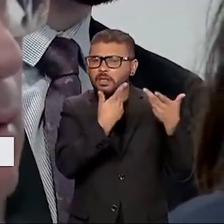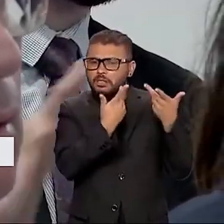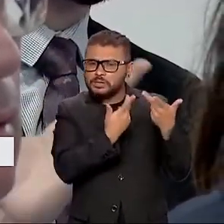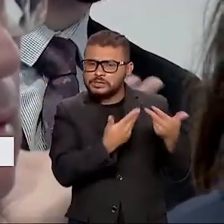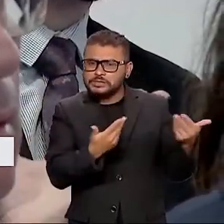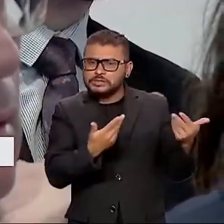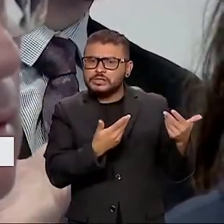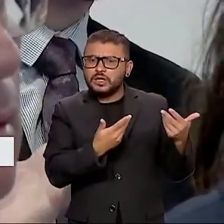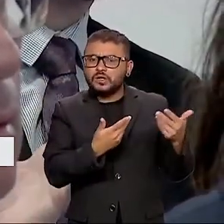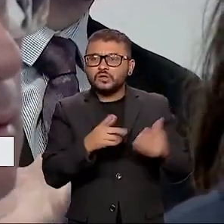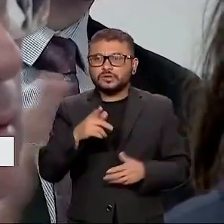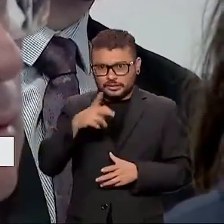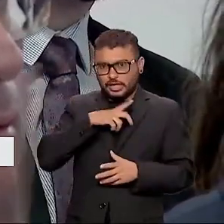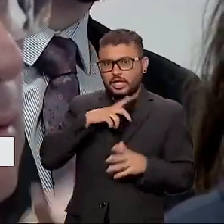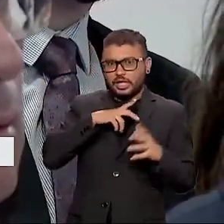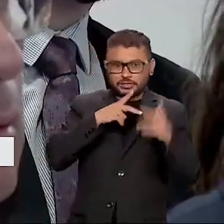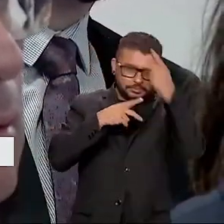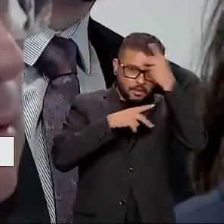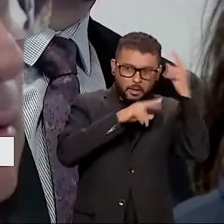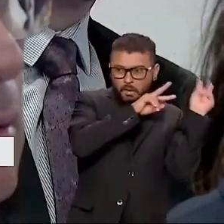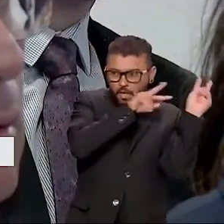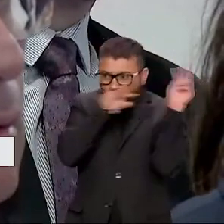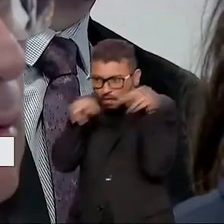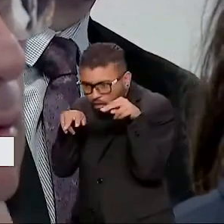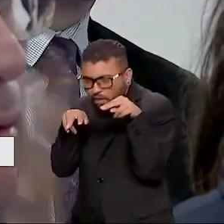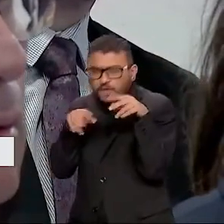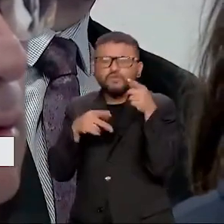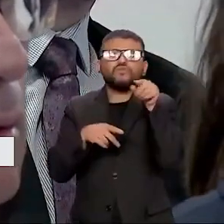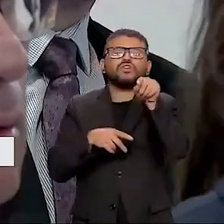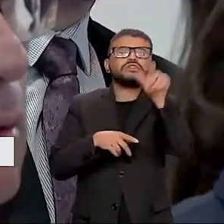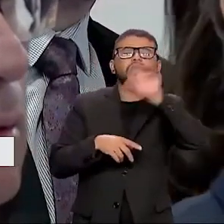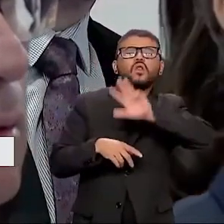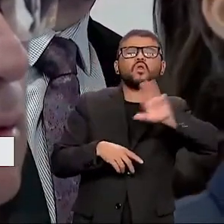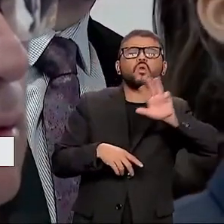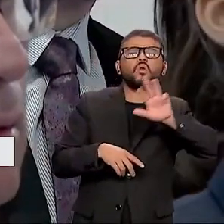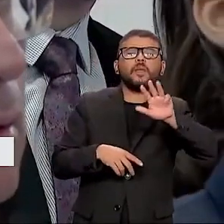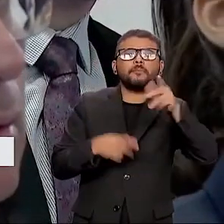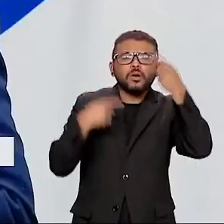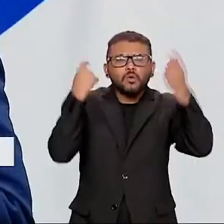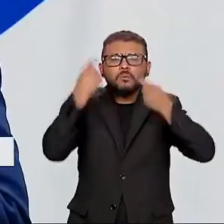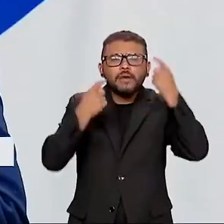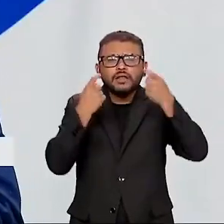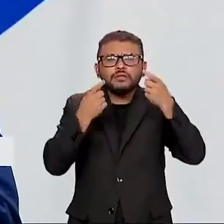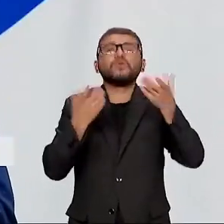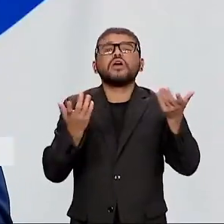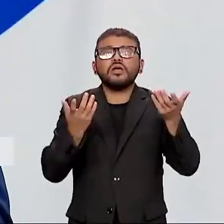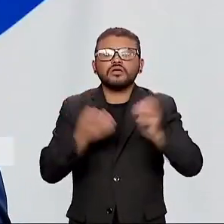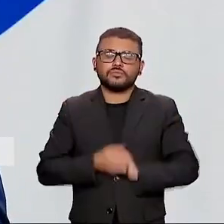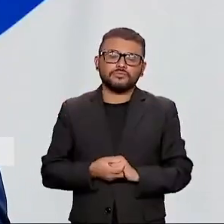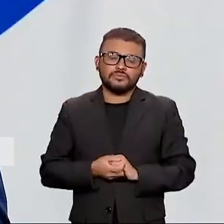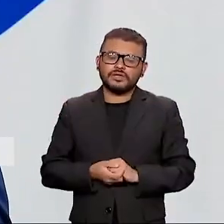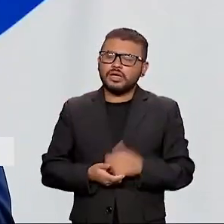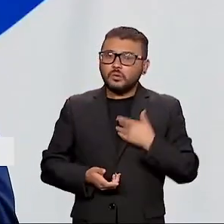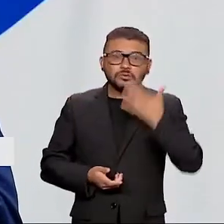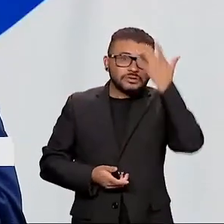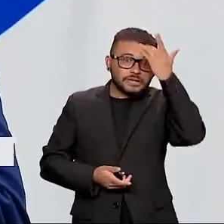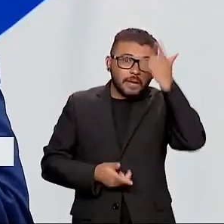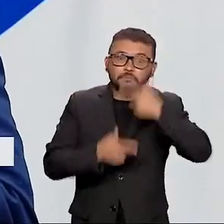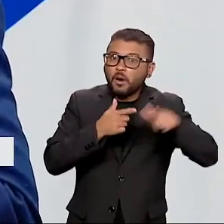naturalmente, está todo mundo de olho, né? E qual é a sua preocupação? Se o senhor pode... Veja, eu não sei o tamanho da